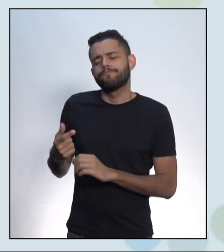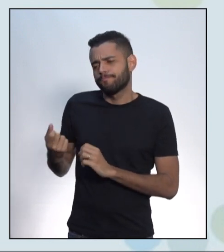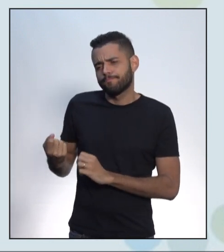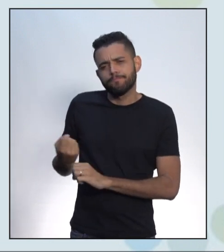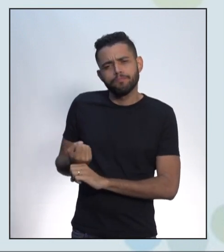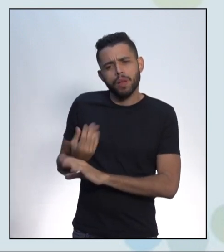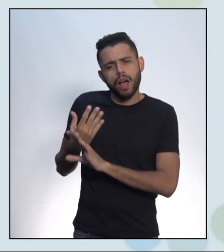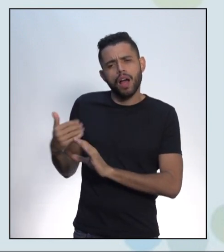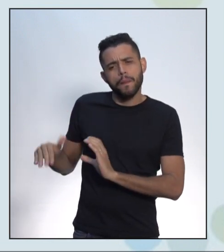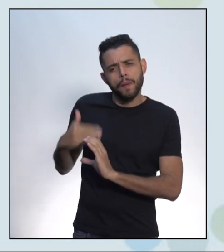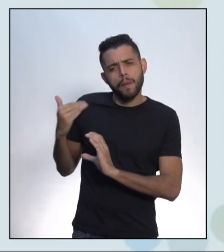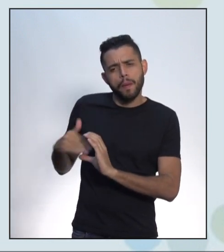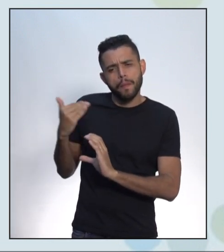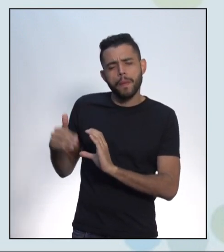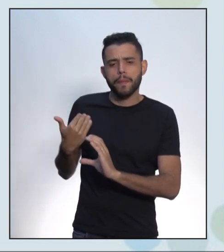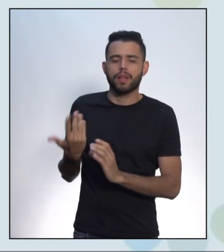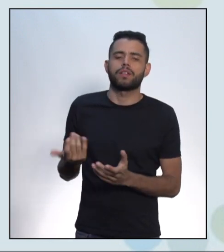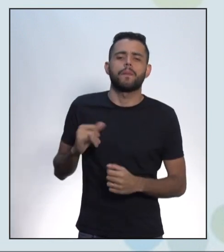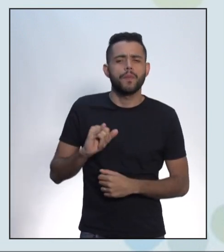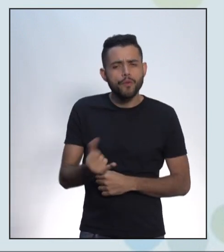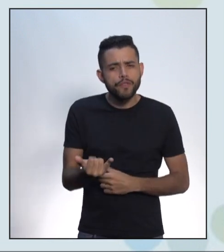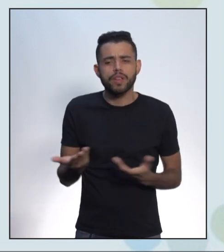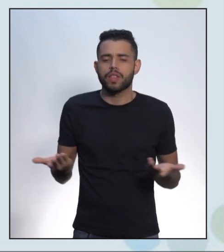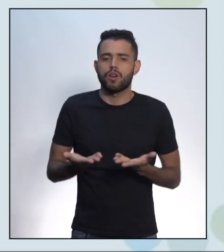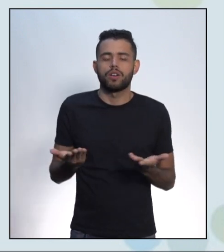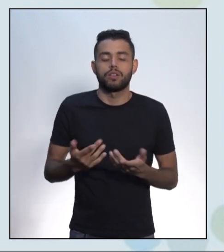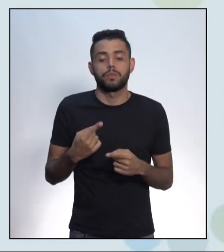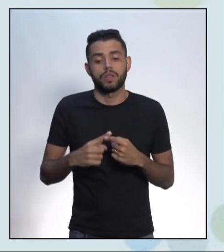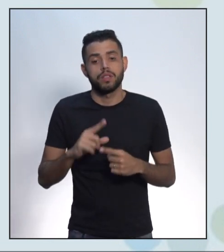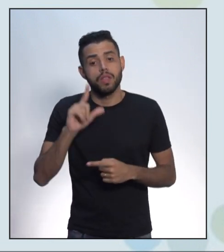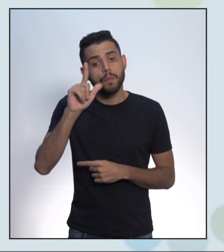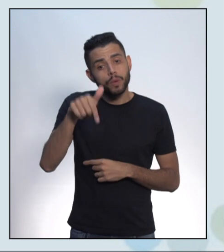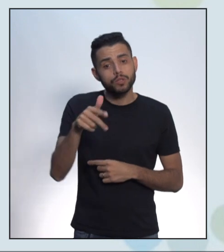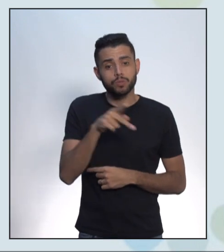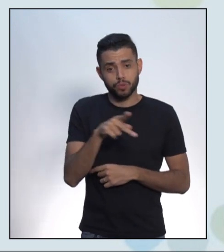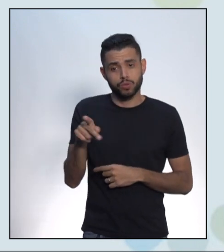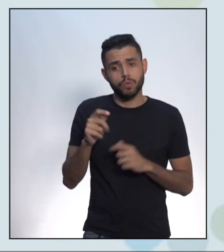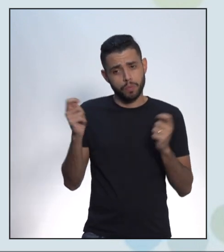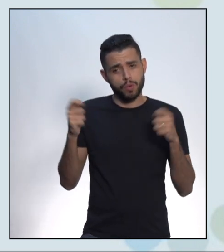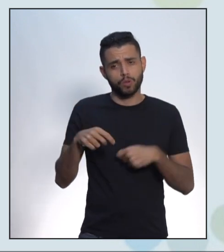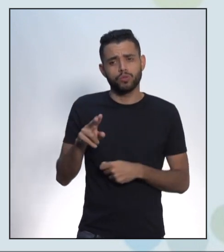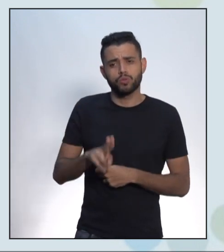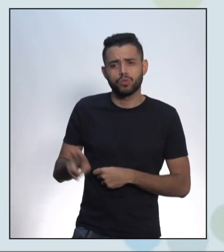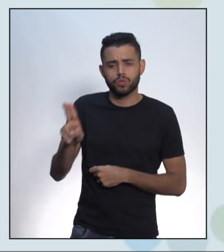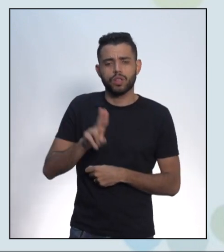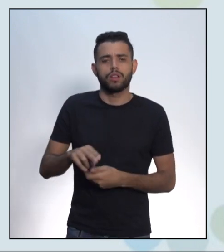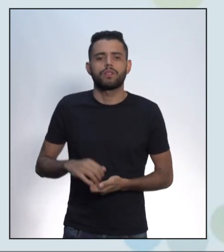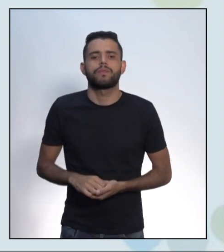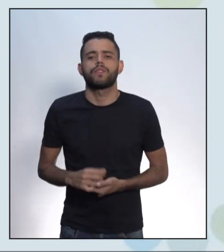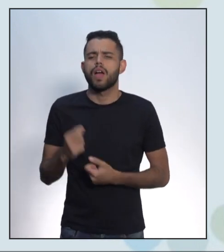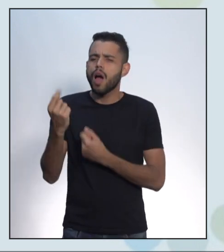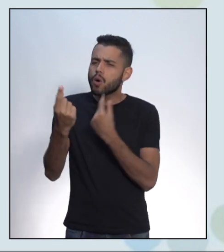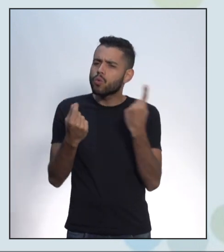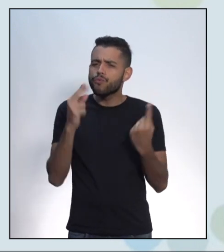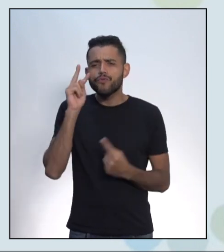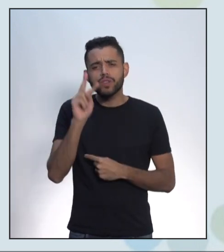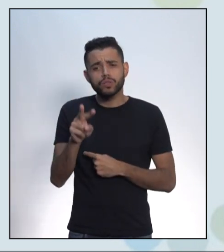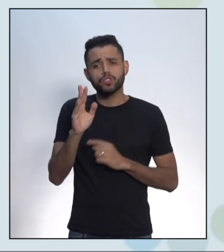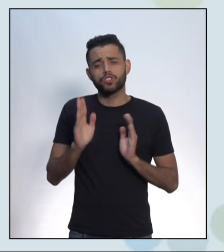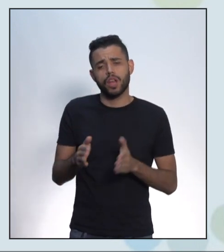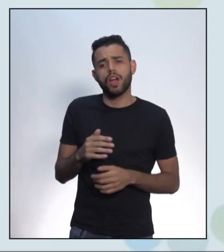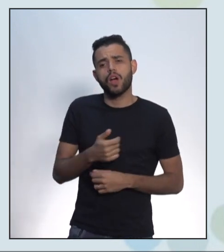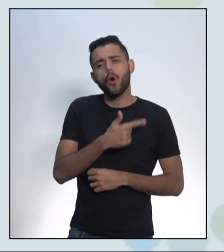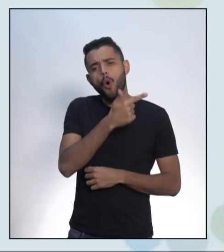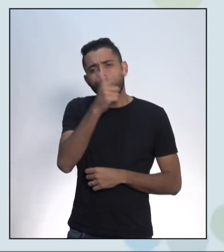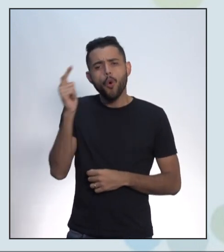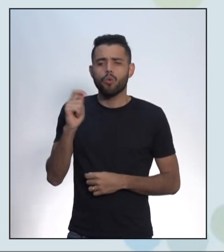o professor de vocês, ele pode depois utilizar a nossa aula. Alguns de vocês já viram essa parte, outros ainda não, mas sempre é bom